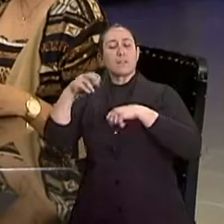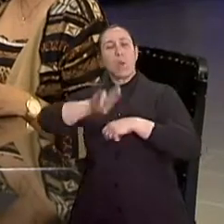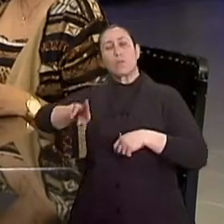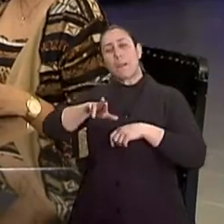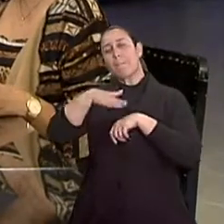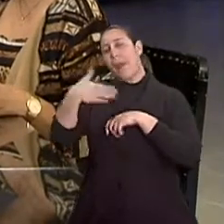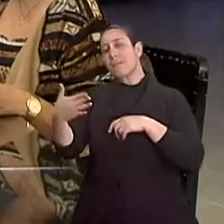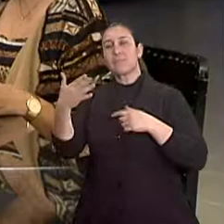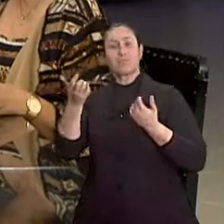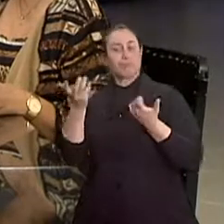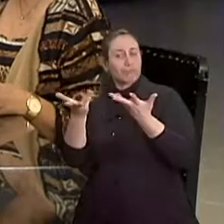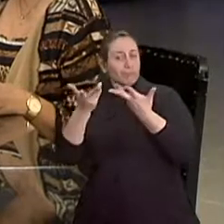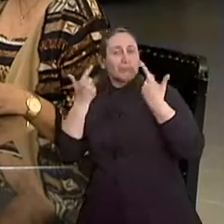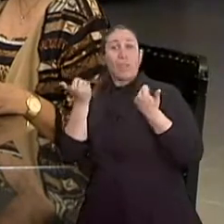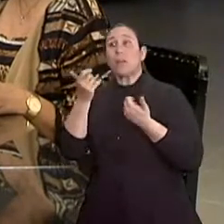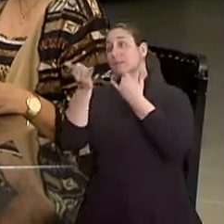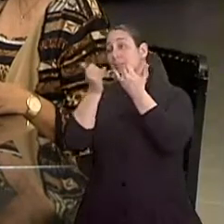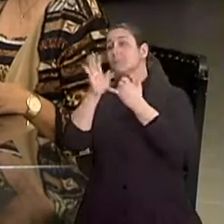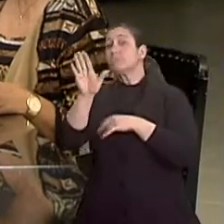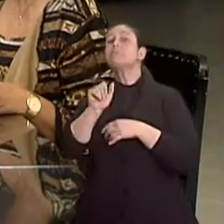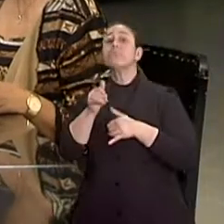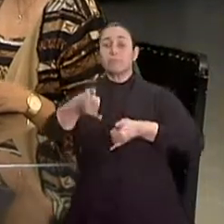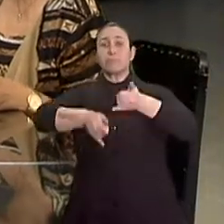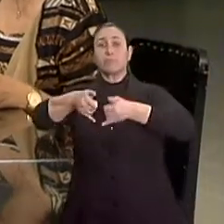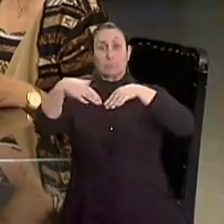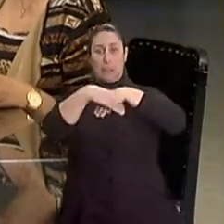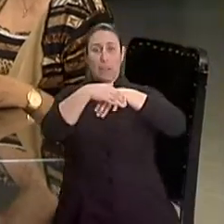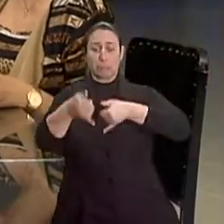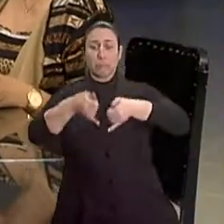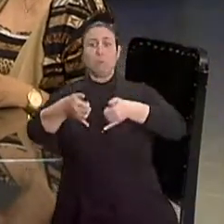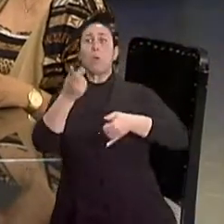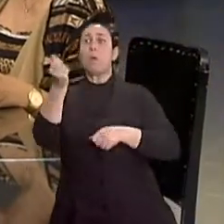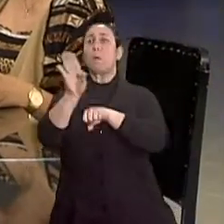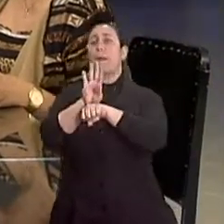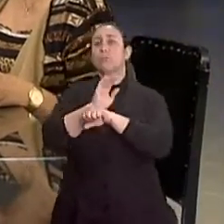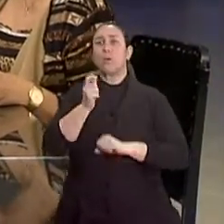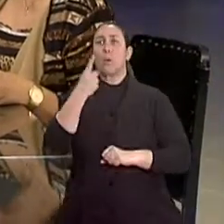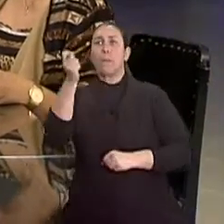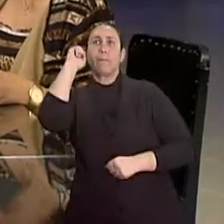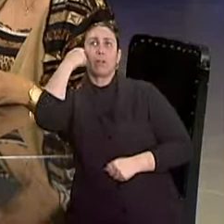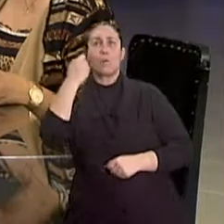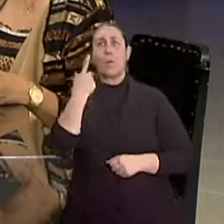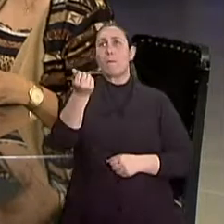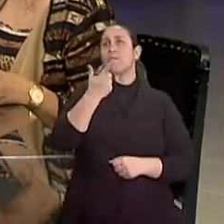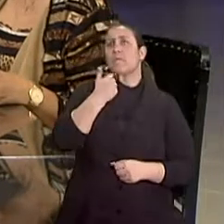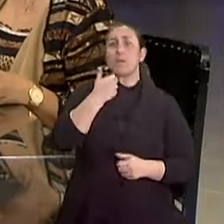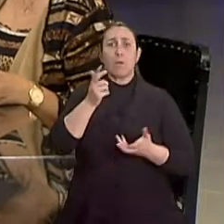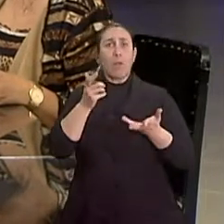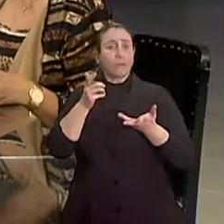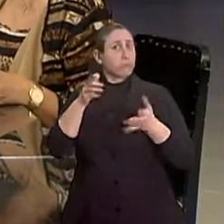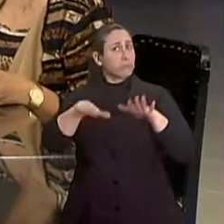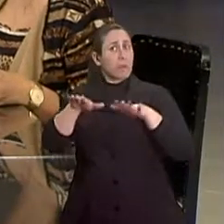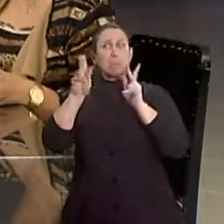não tem muito dinheiro, não compra sapato vermelho, compra sapato bege ou preto. Agora, quem não tem dinheiro, compra sapato amarelo, compra sapato vermelho. Geralmente,